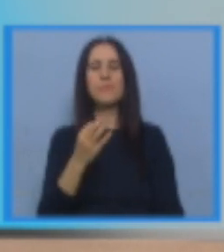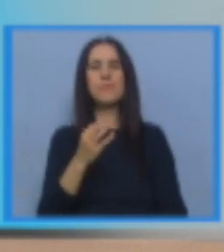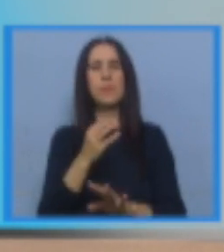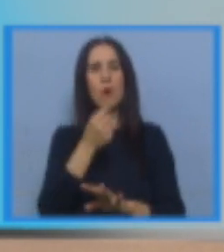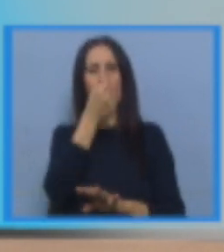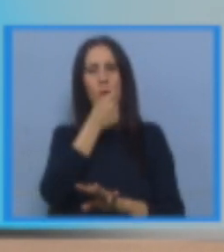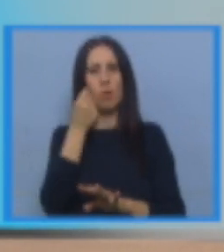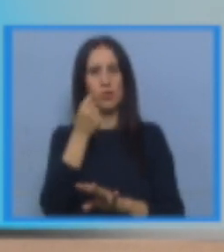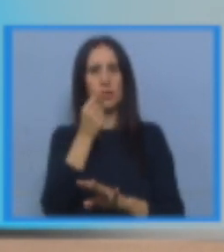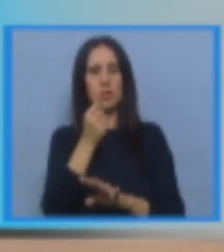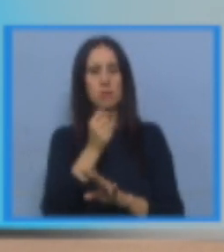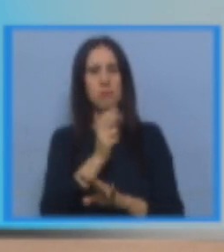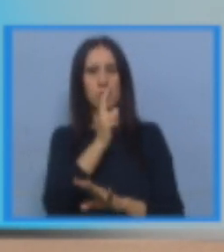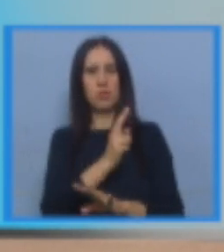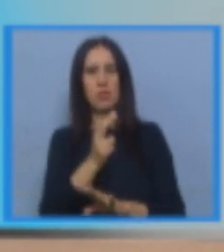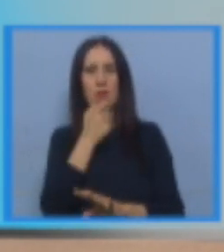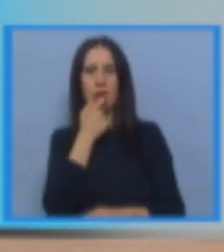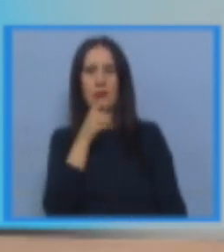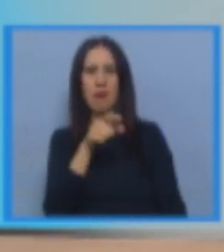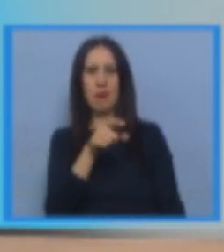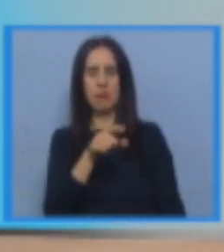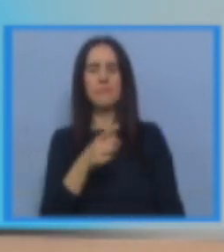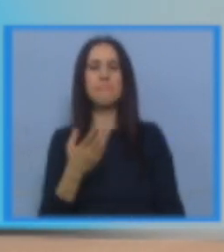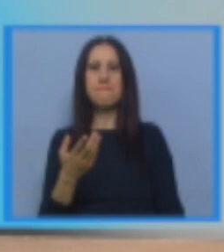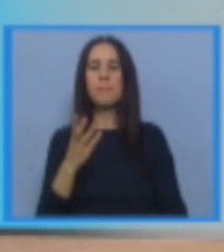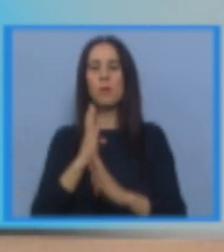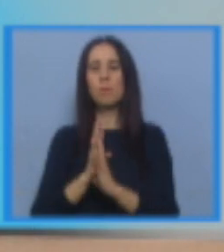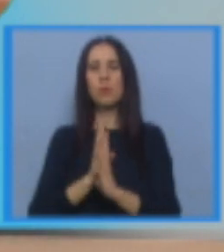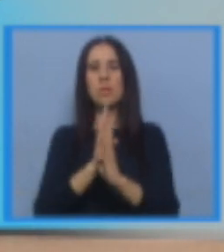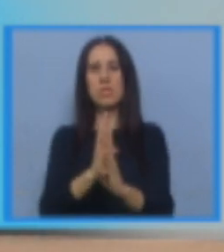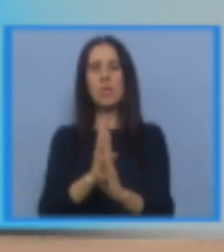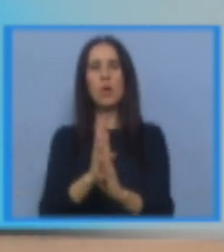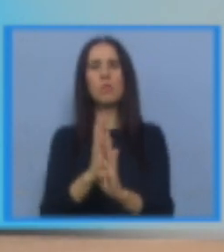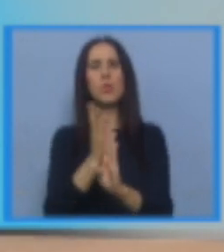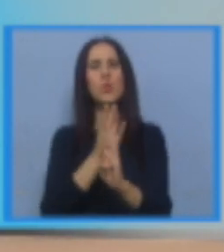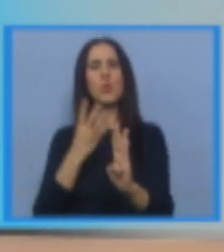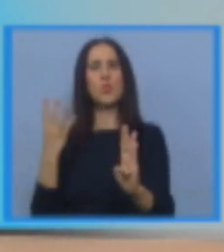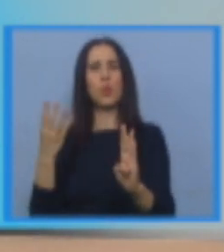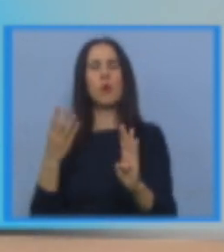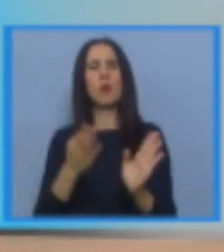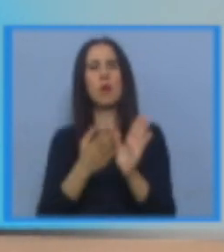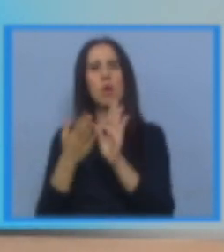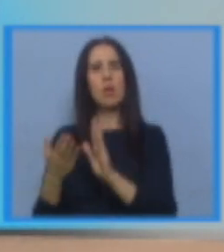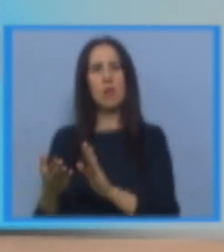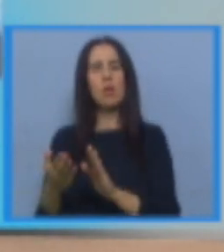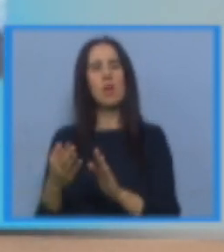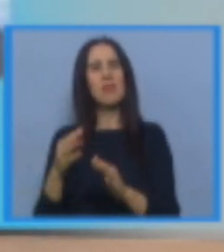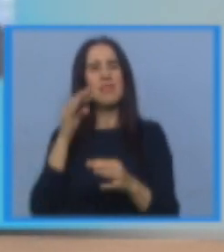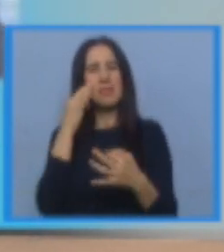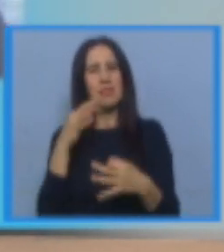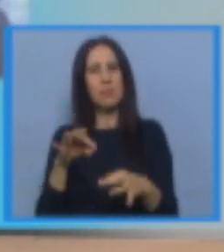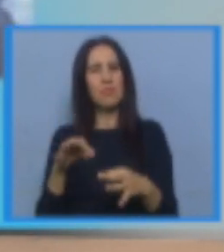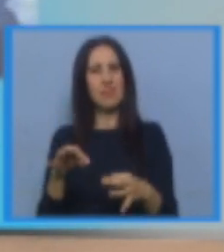E, portanto, é uma procissão que, sendo muito grande, ao mesmo tempo é extremamente